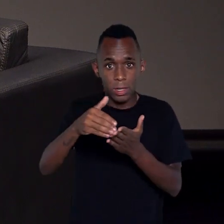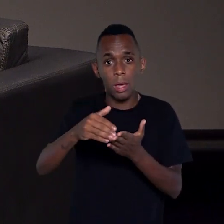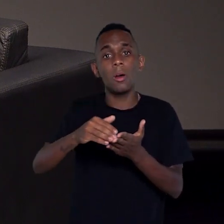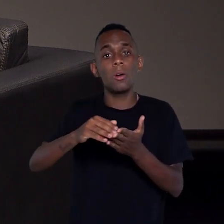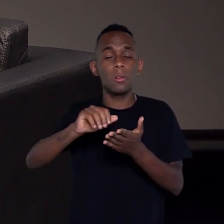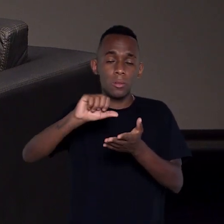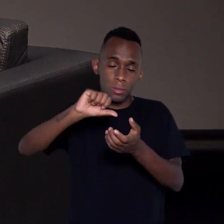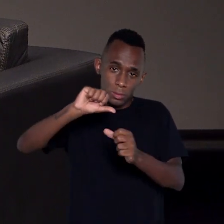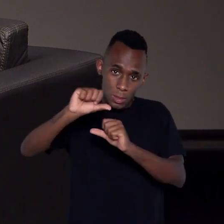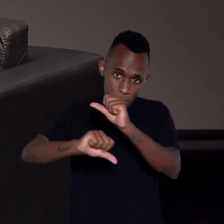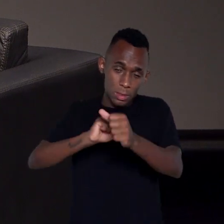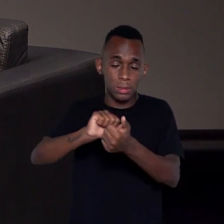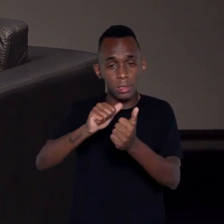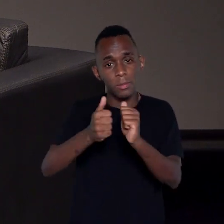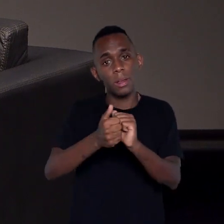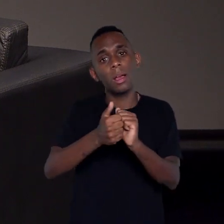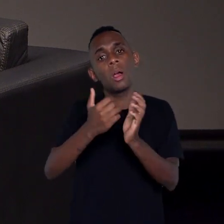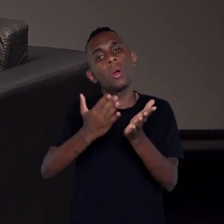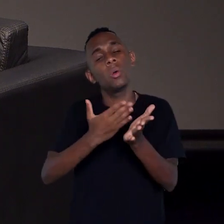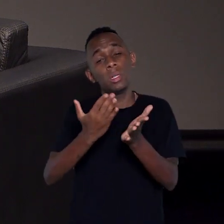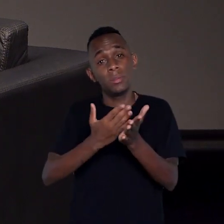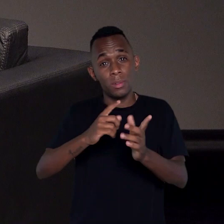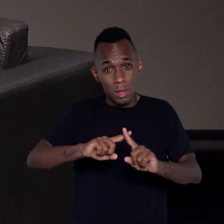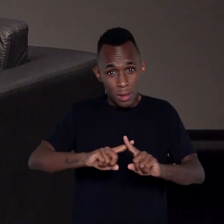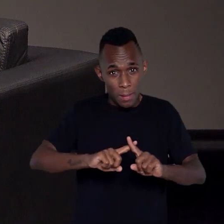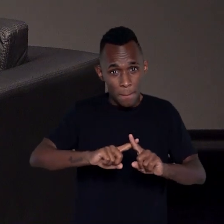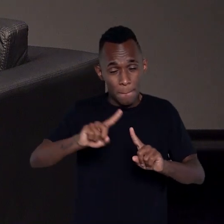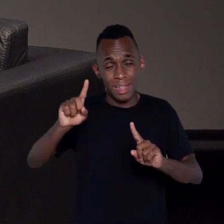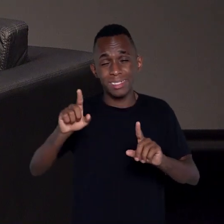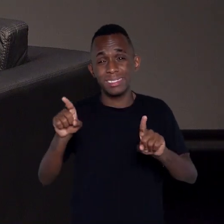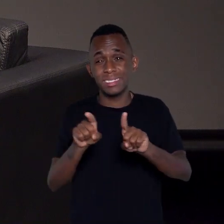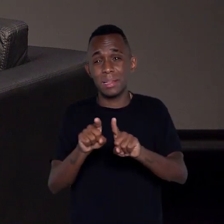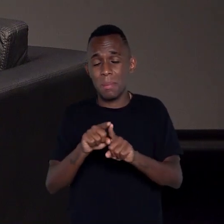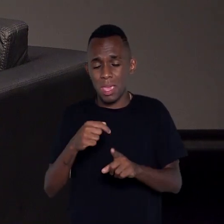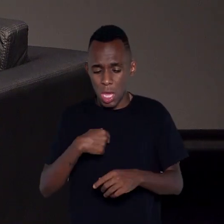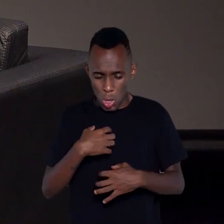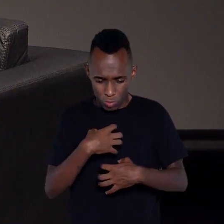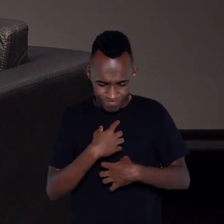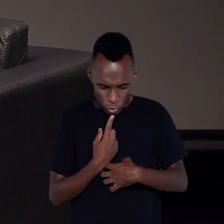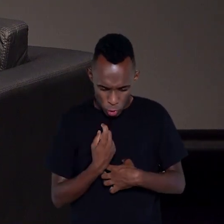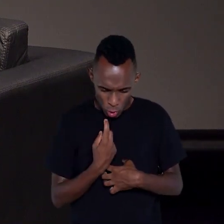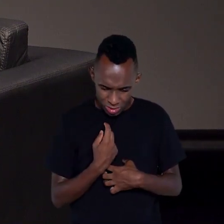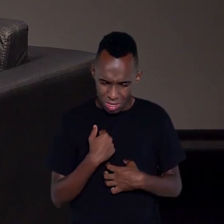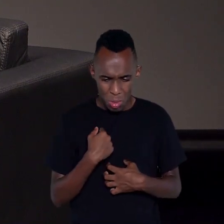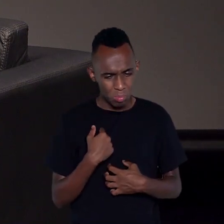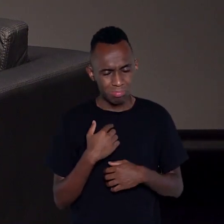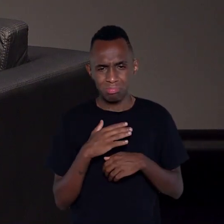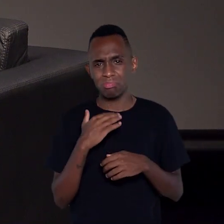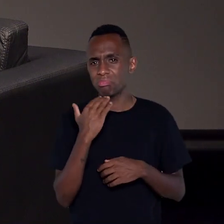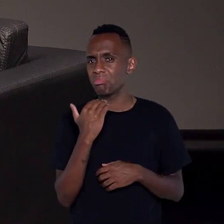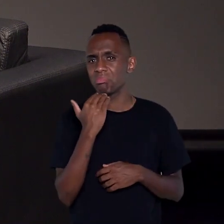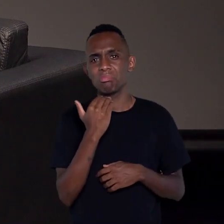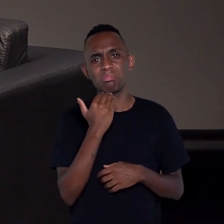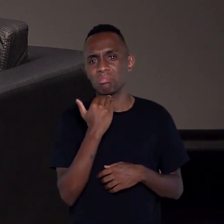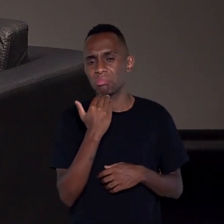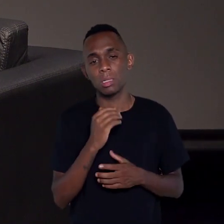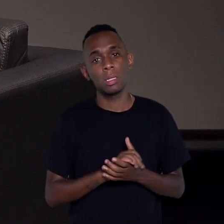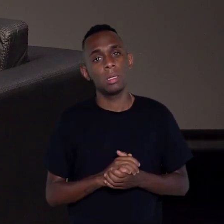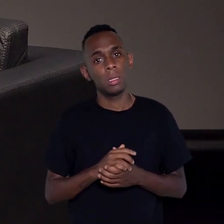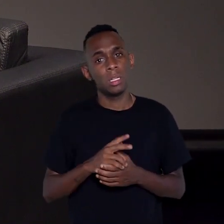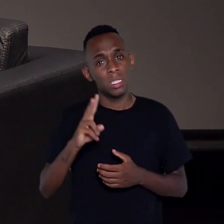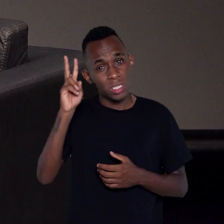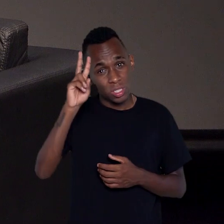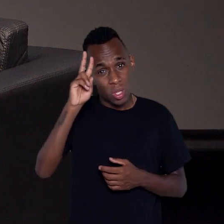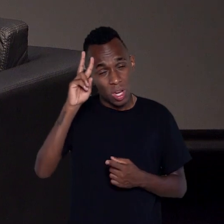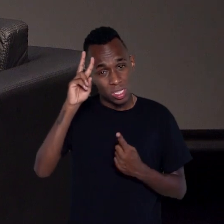história, numa narrativa, na página. Mas, pronto, eu sozinho não sou ninguém, né? A história sozinha ela